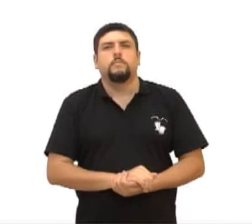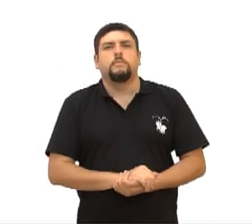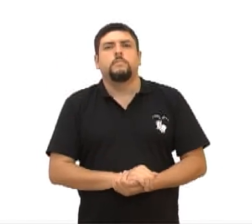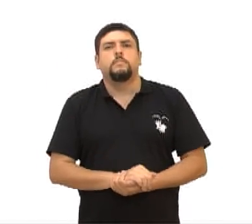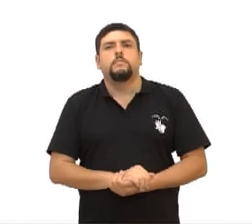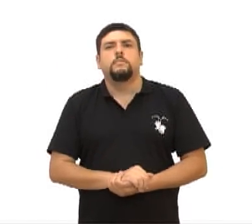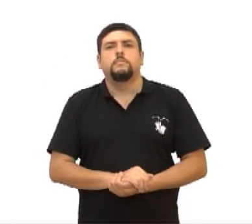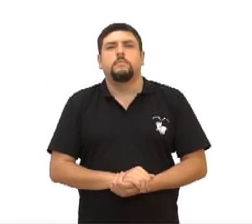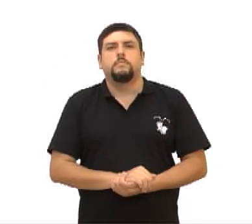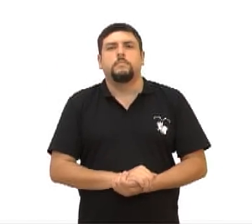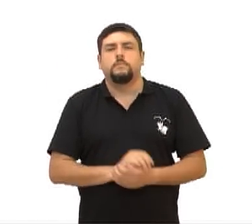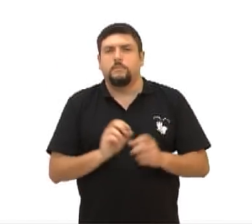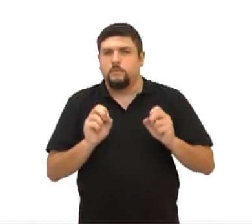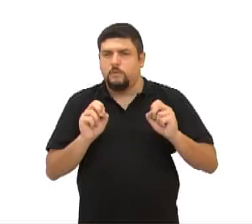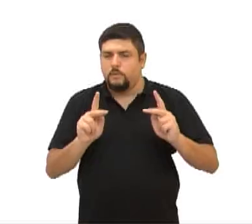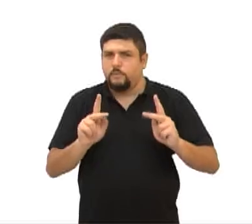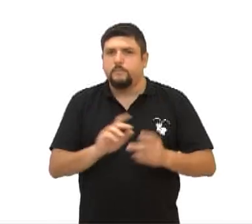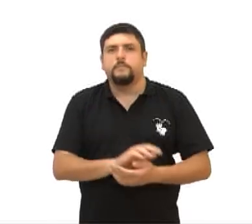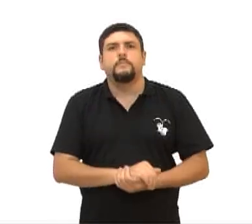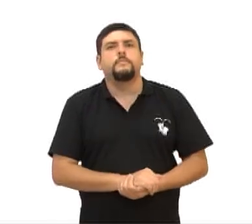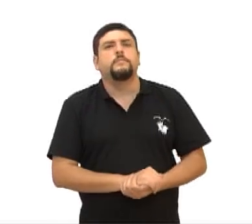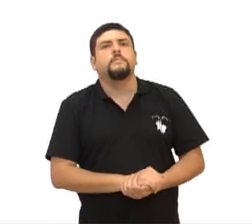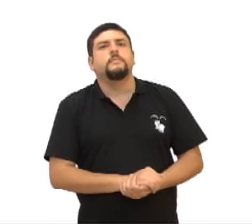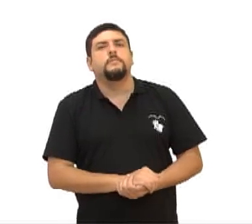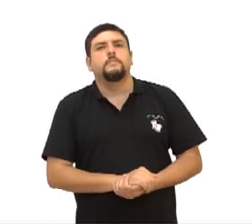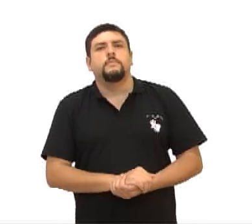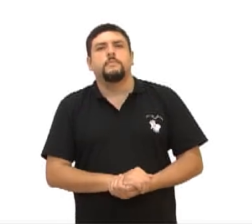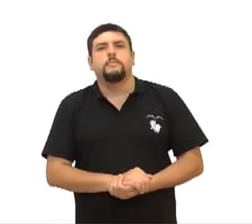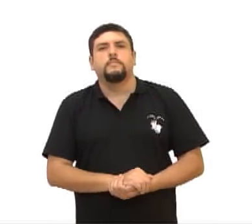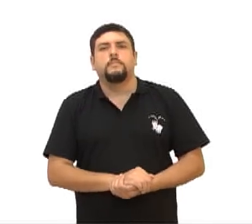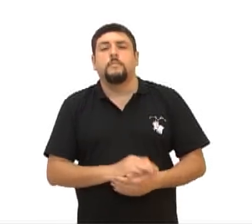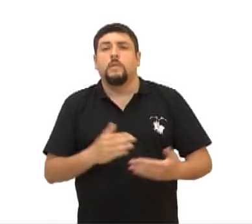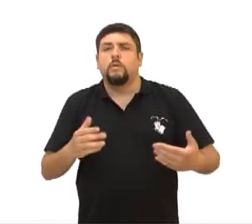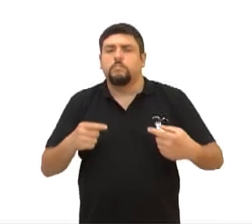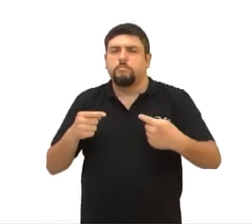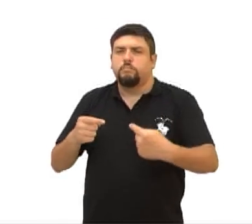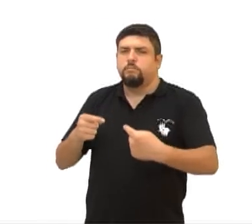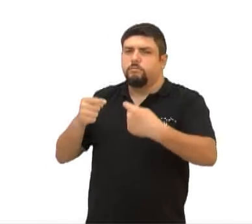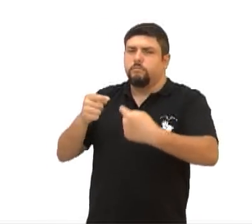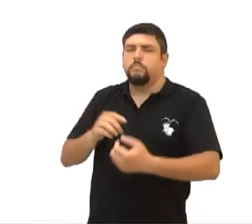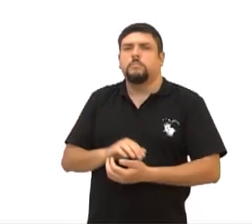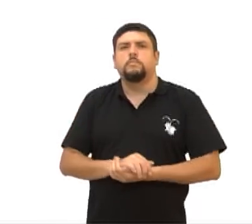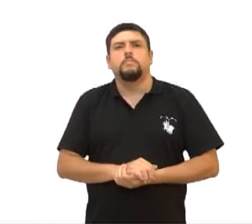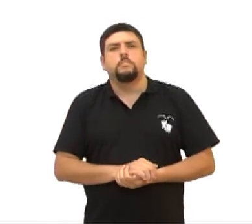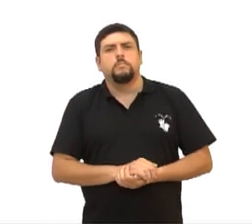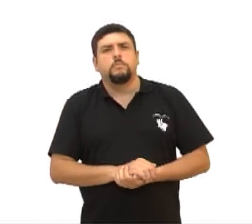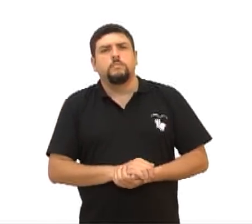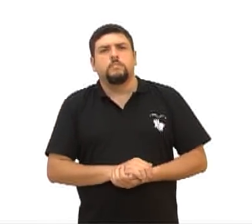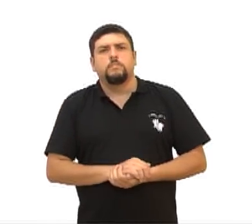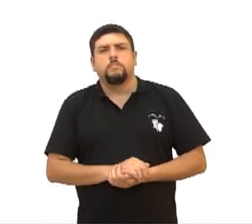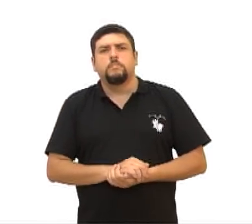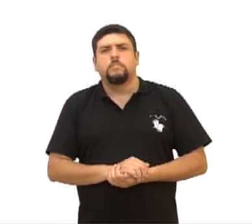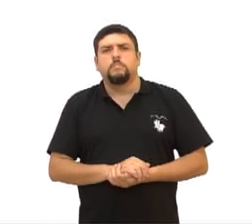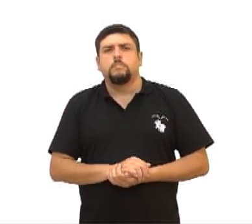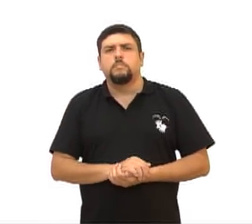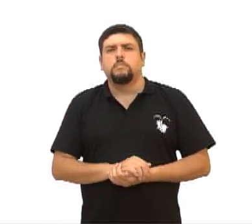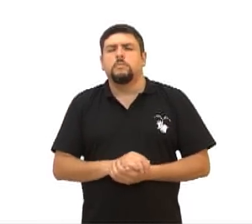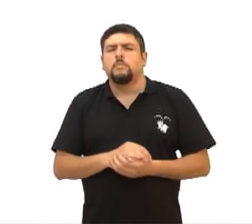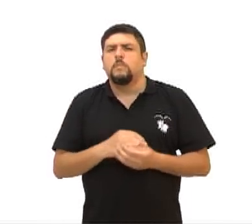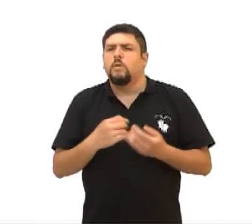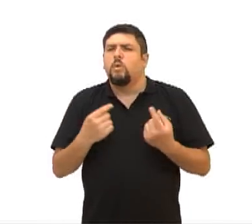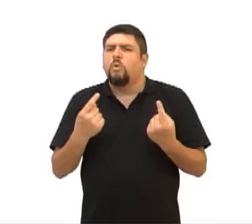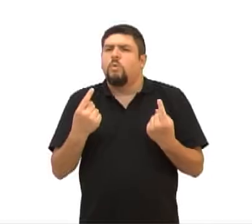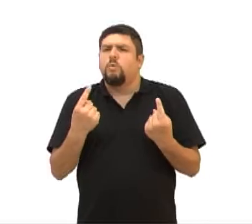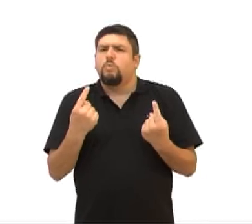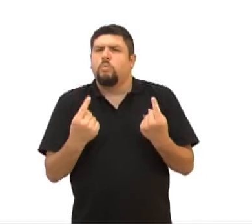Certo? Vamos lá? Continuando, então. Um quiz. Em que alternativa ocorre